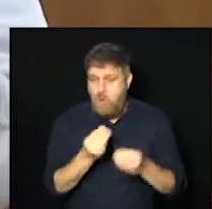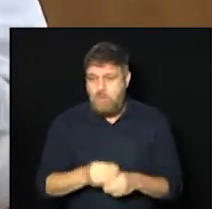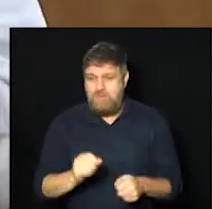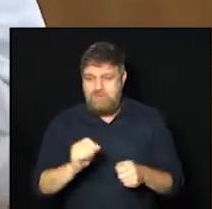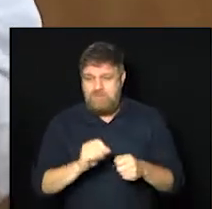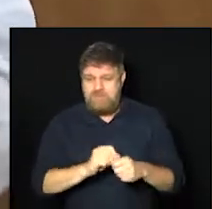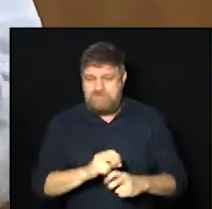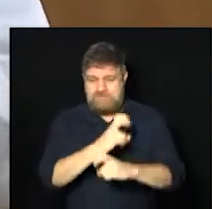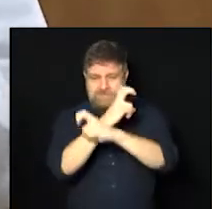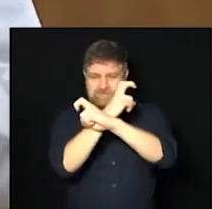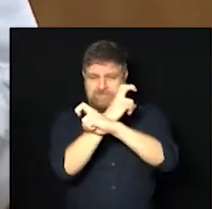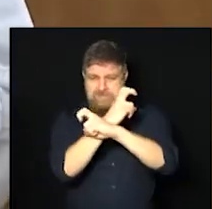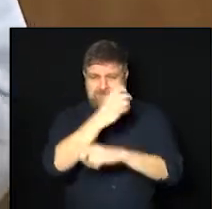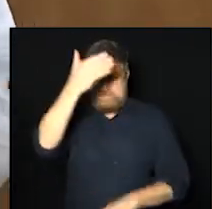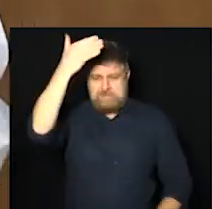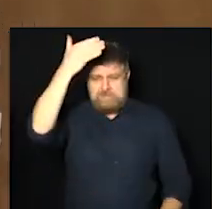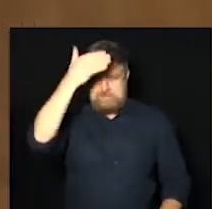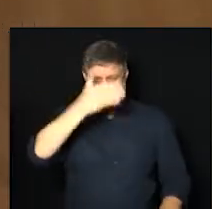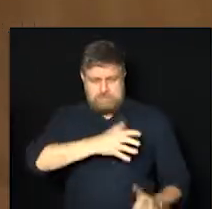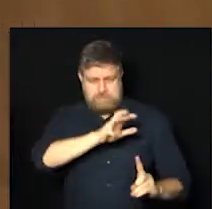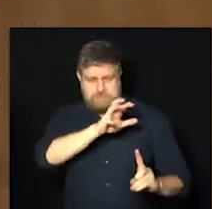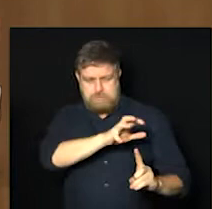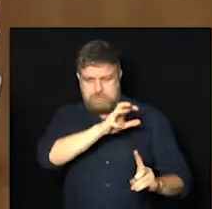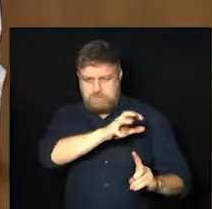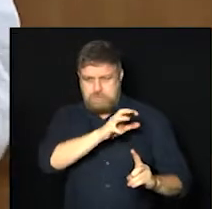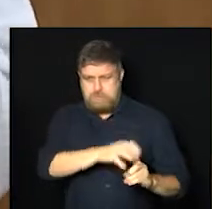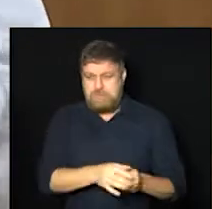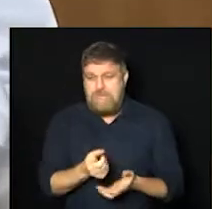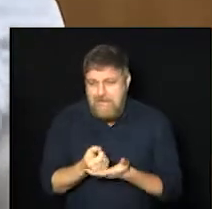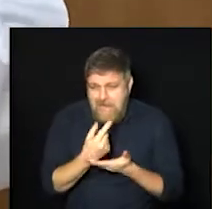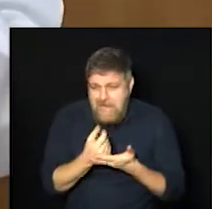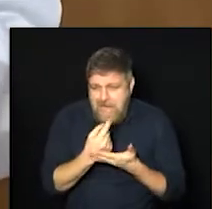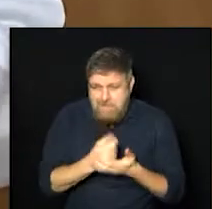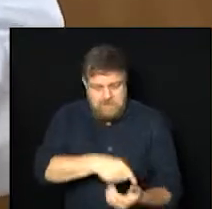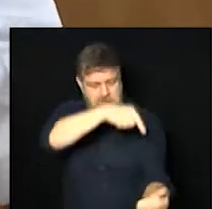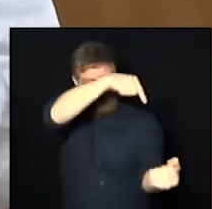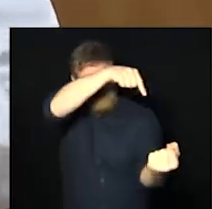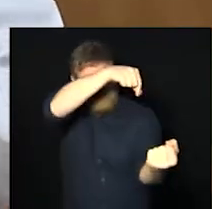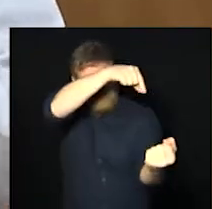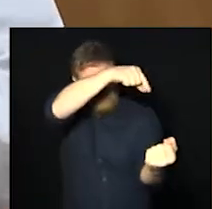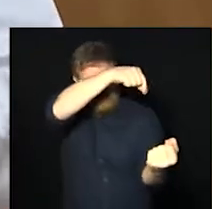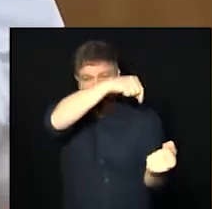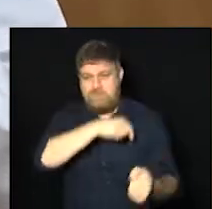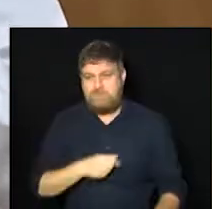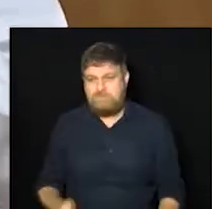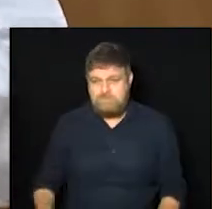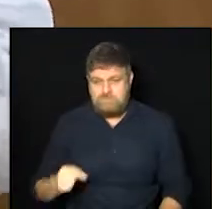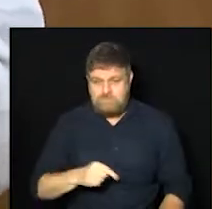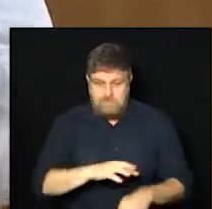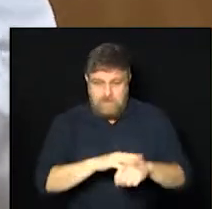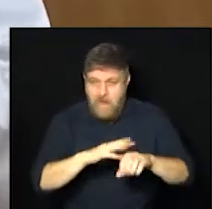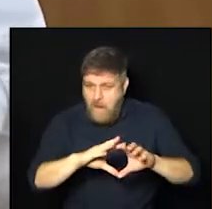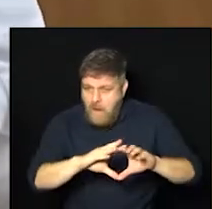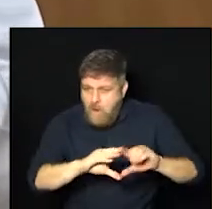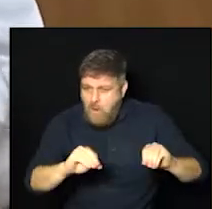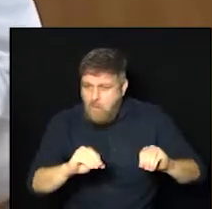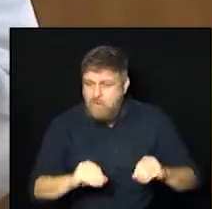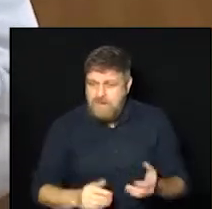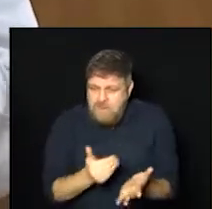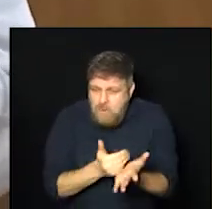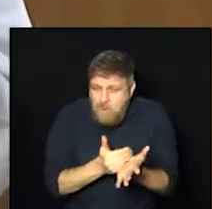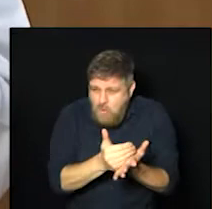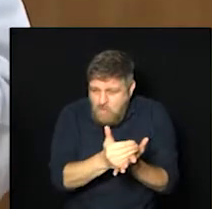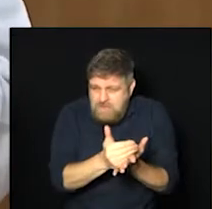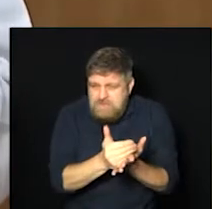radioterapia localizada ou, algumas vezes, quimioterapia. O índice de cura no estágio 1 e 2 é